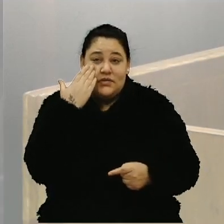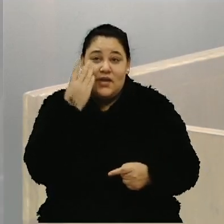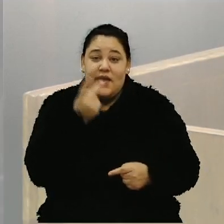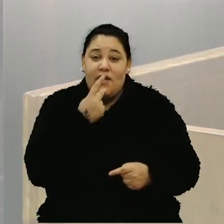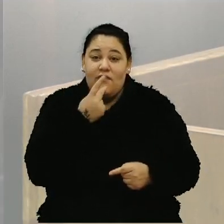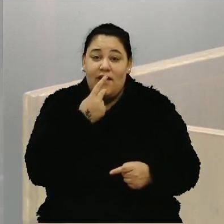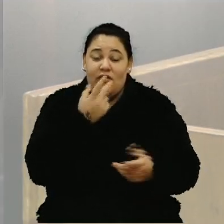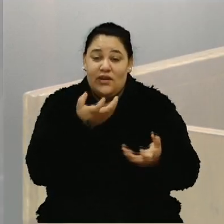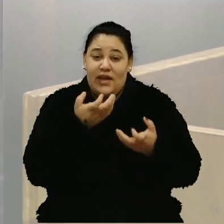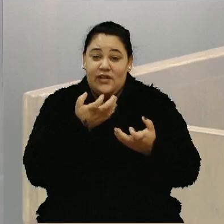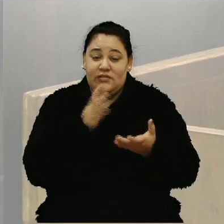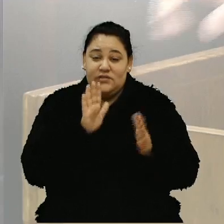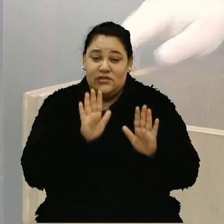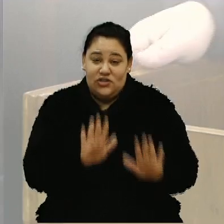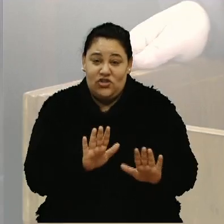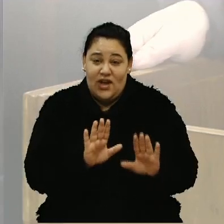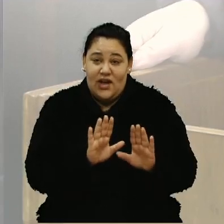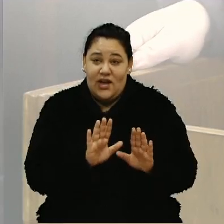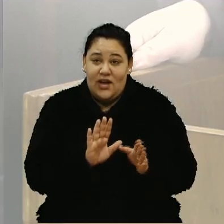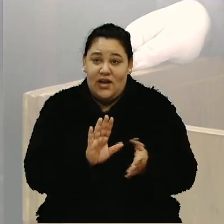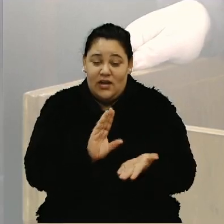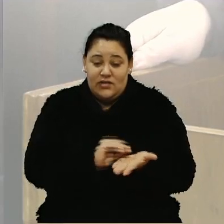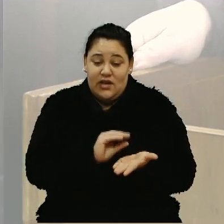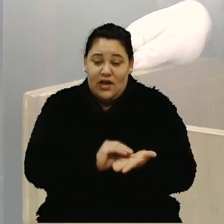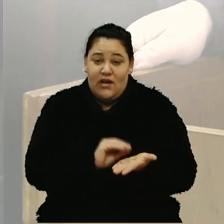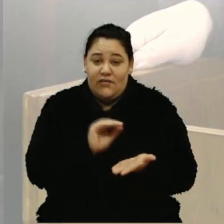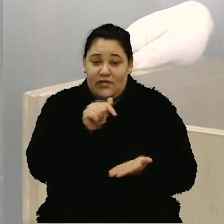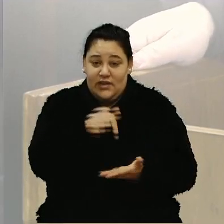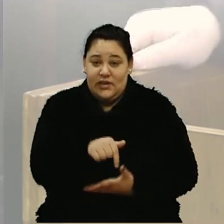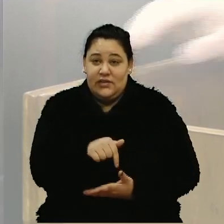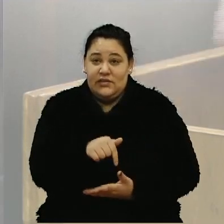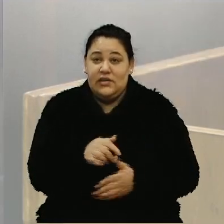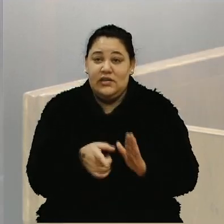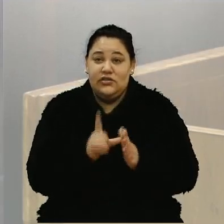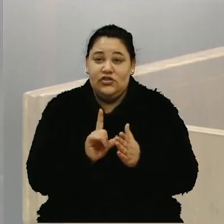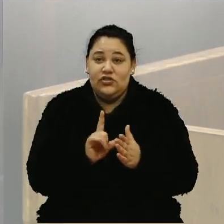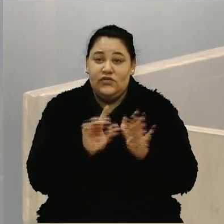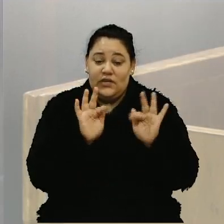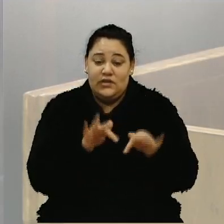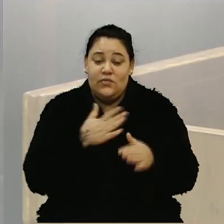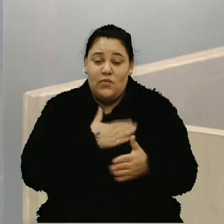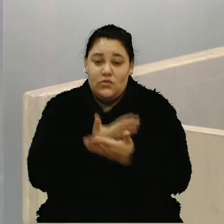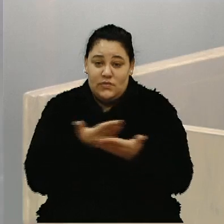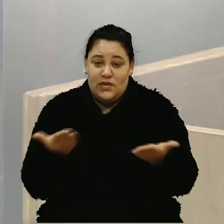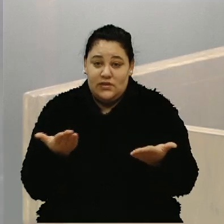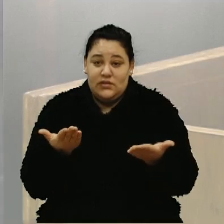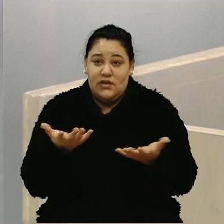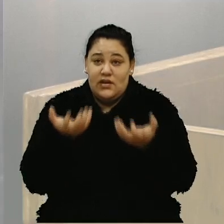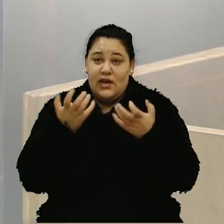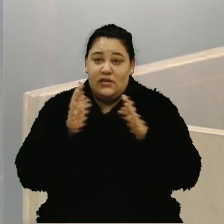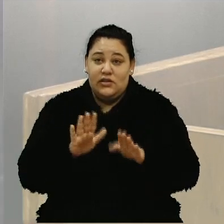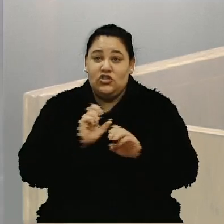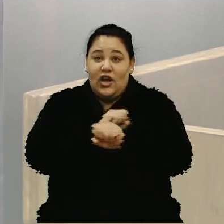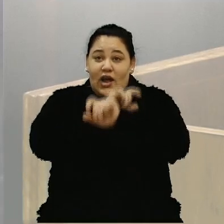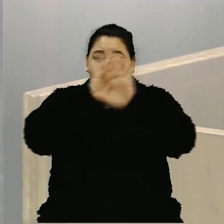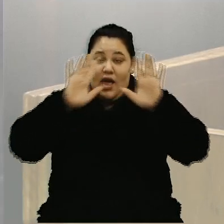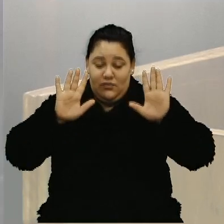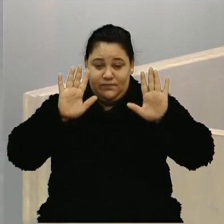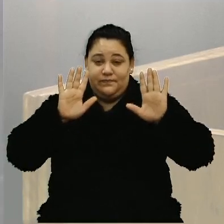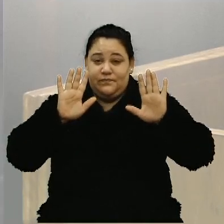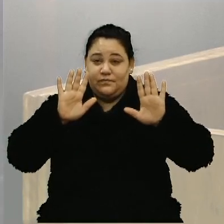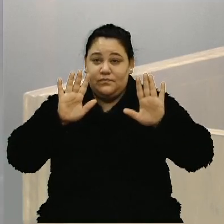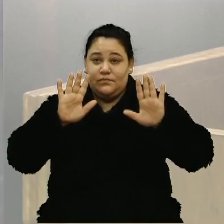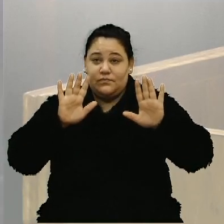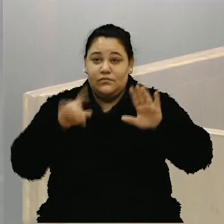registrado aqui, antes que termine o meu espaço aqui. Eu quero deixar claro que quando